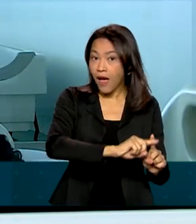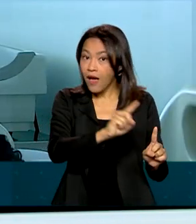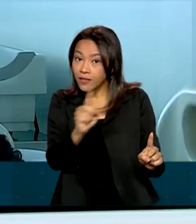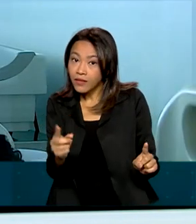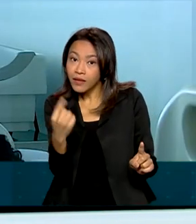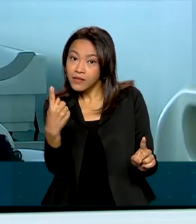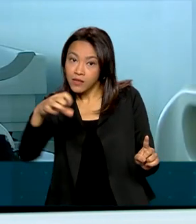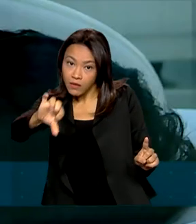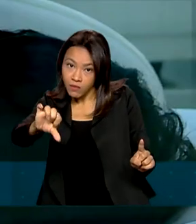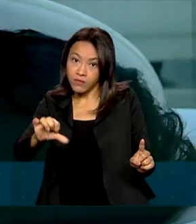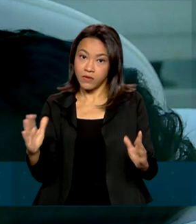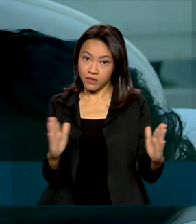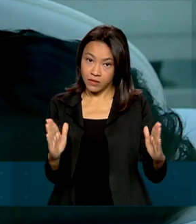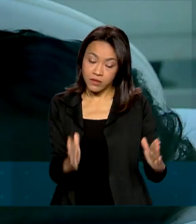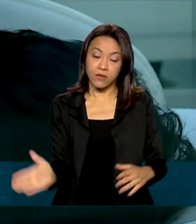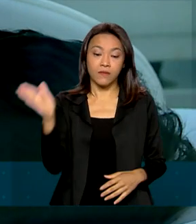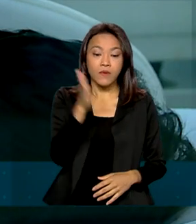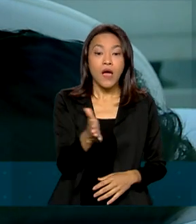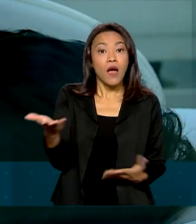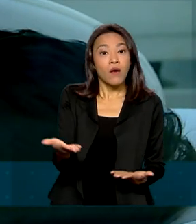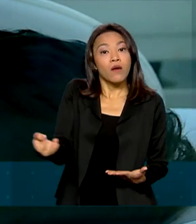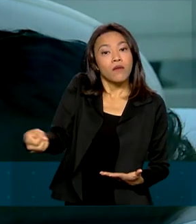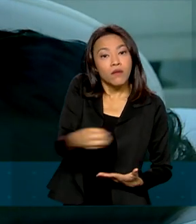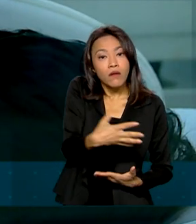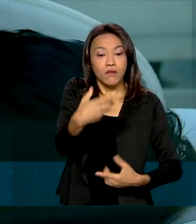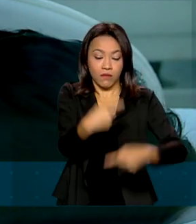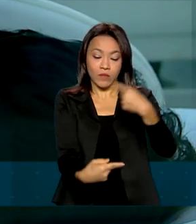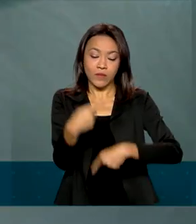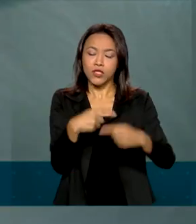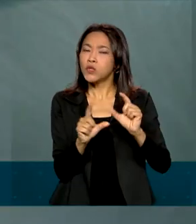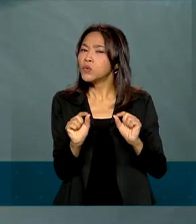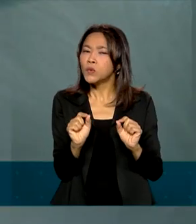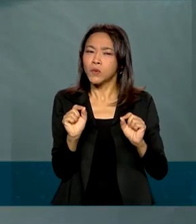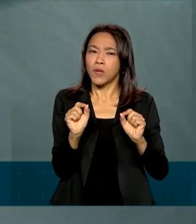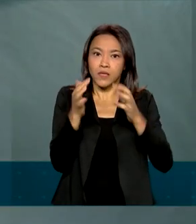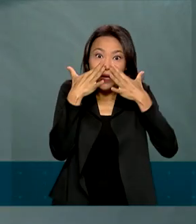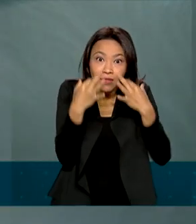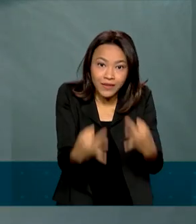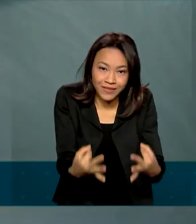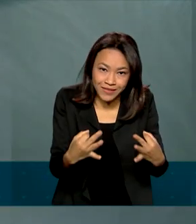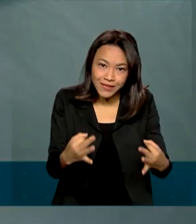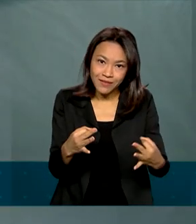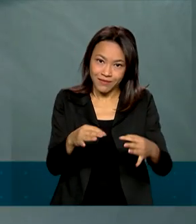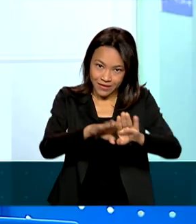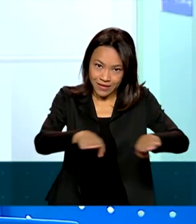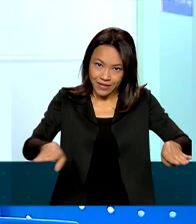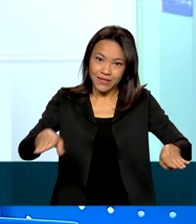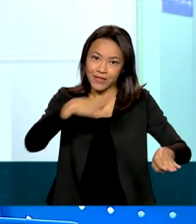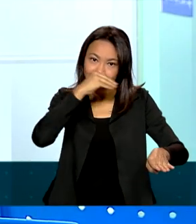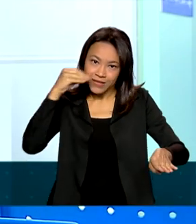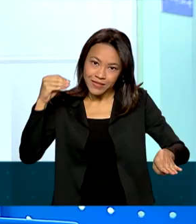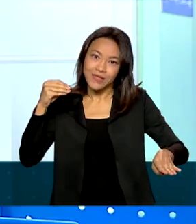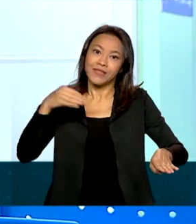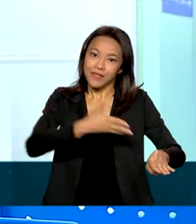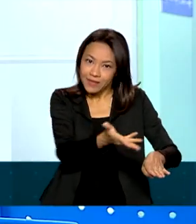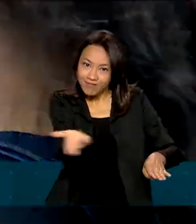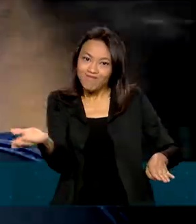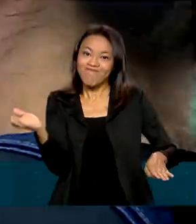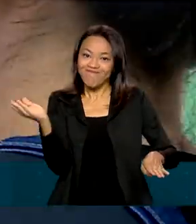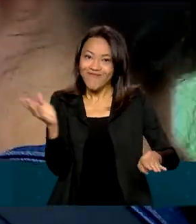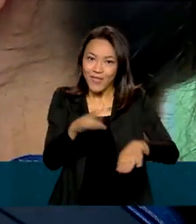E a partir de agora, com a nova Política Nacional de Atenção à Oncologia Pediátrica, crianças e